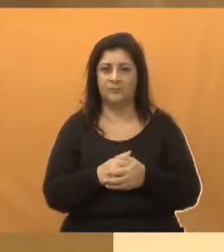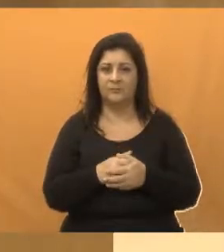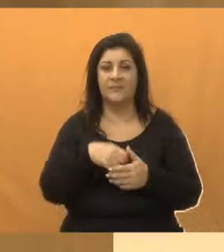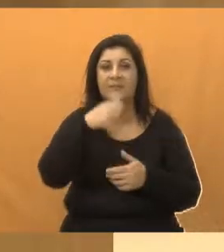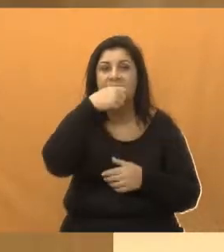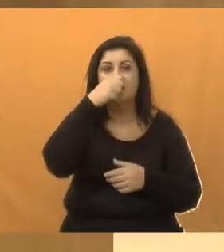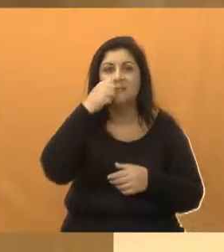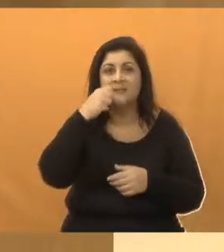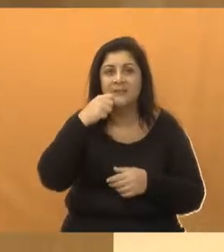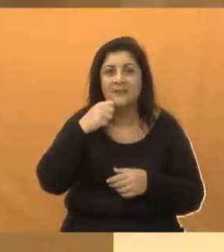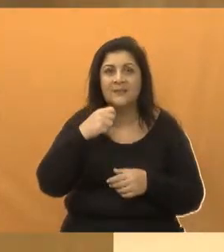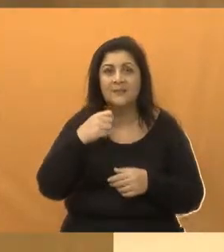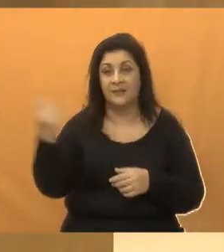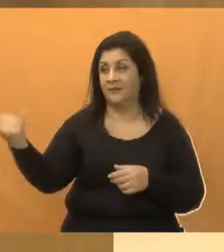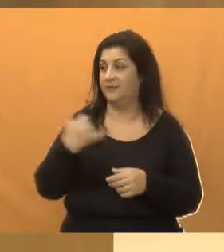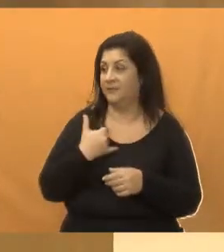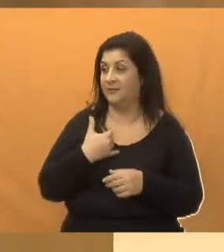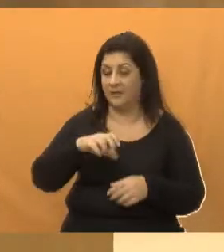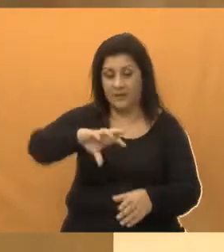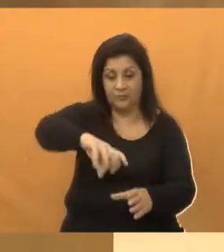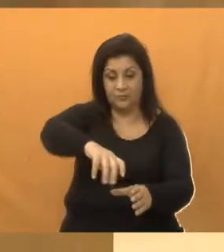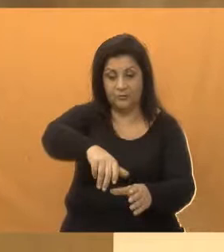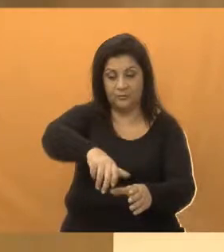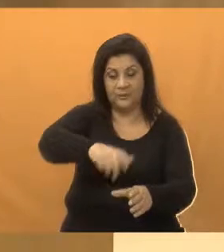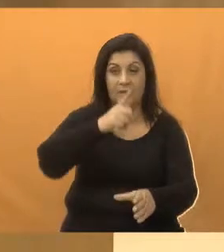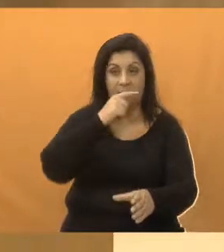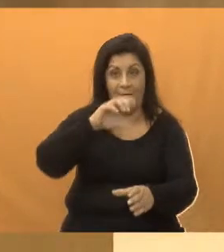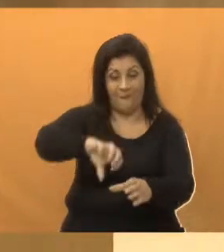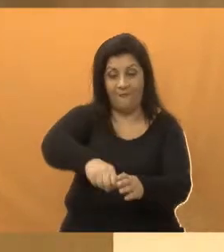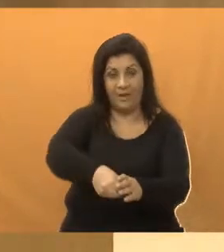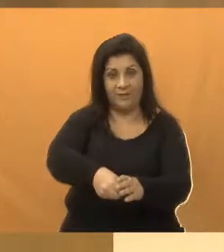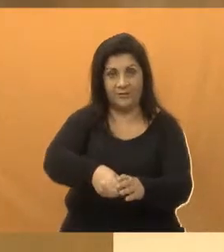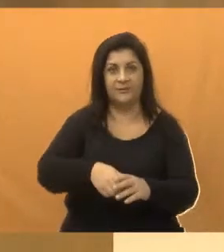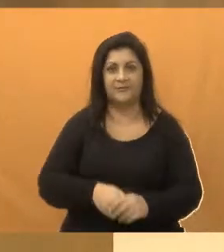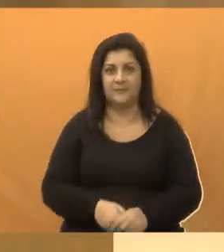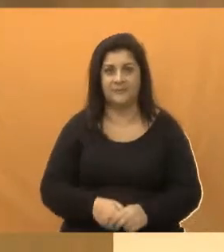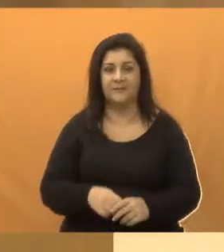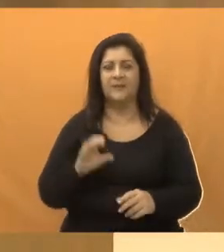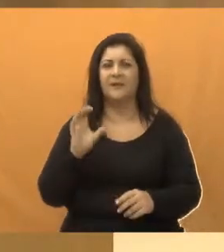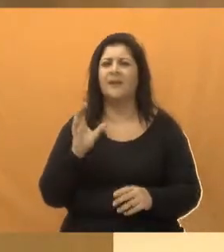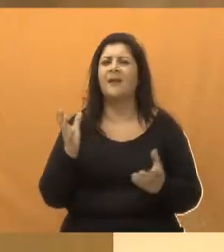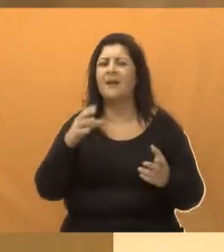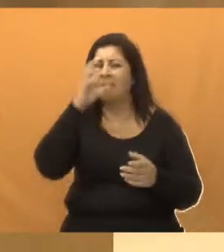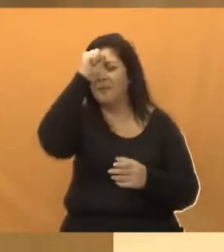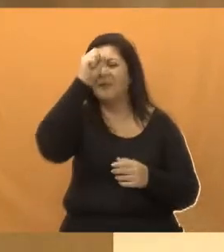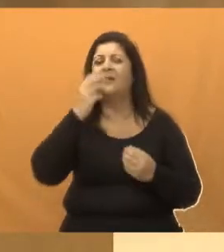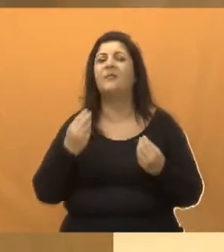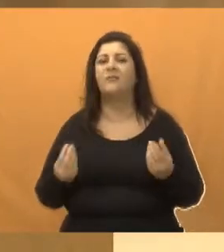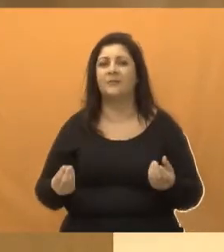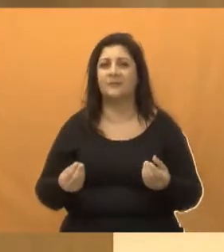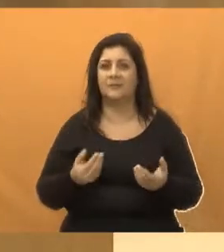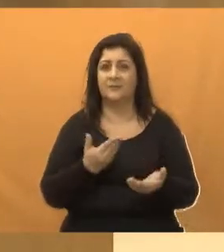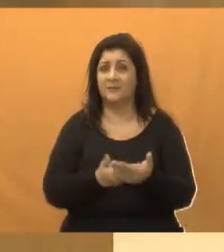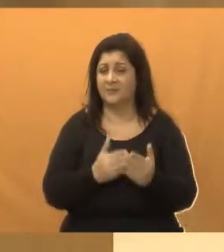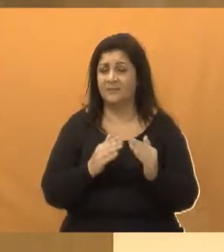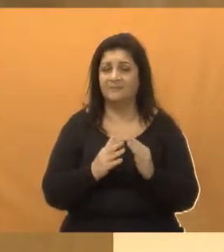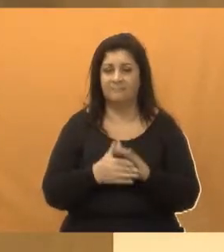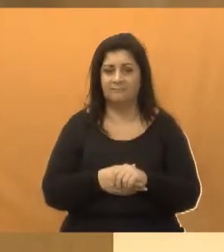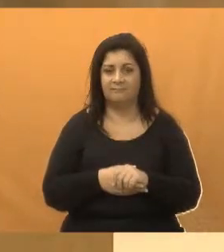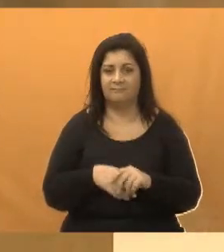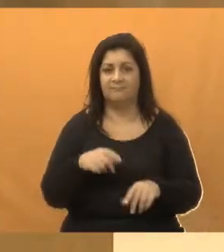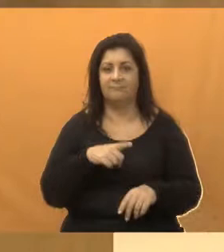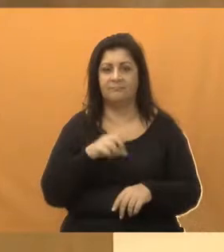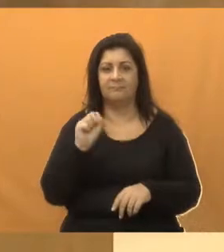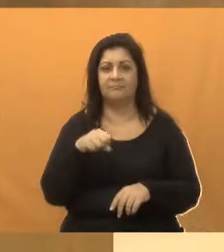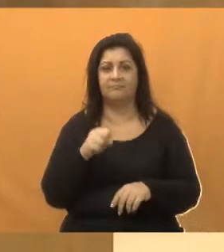escovar a dente, ela me alerta: tia, fecha a torneira. Ela aprendeu isso aonde? Na escola. Então, tem tido,